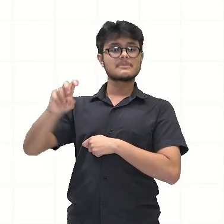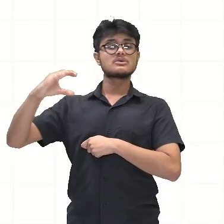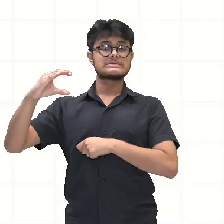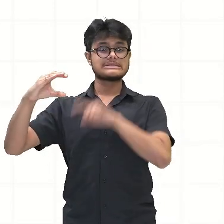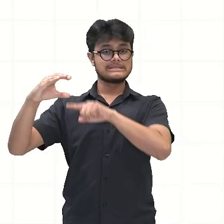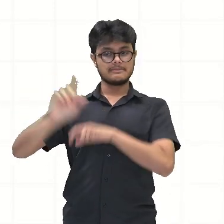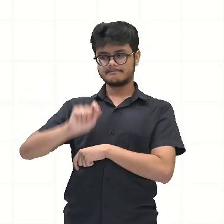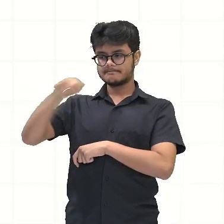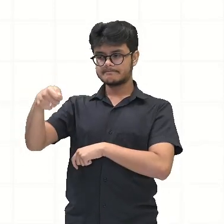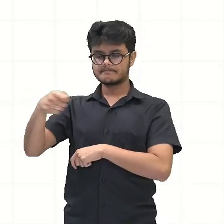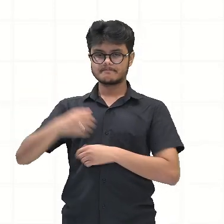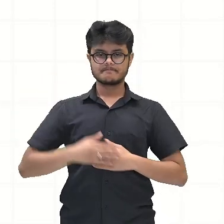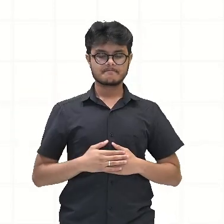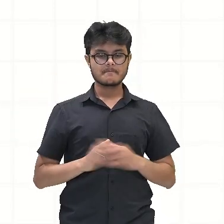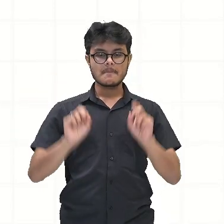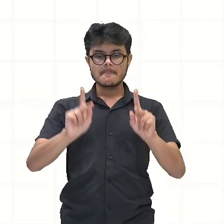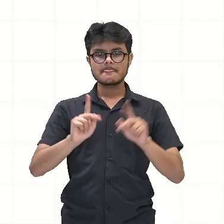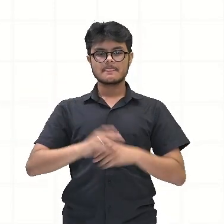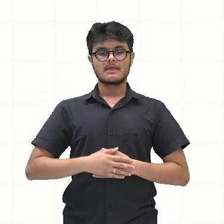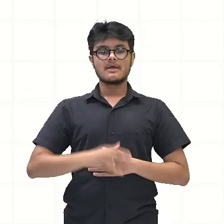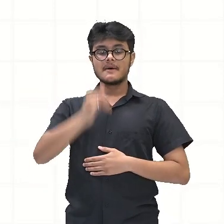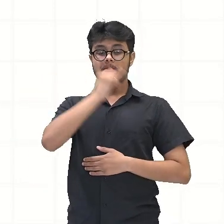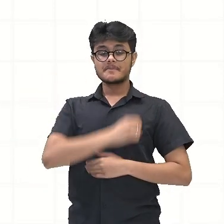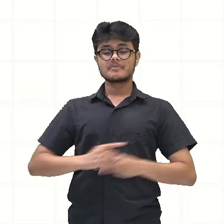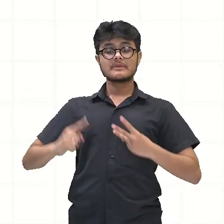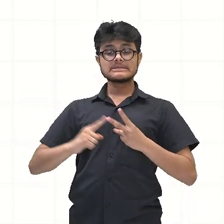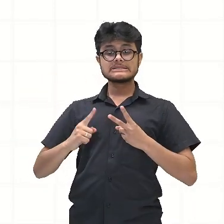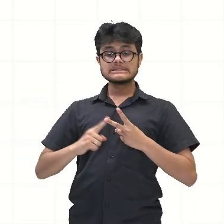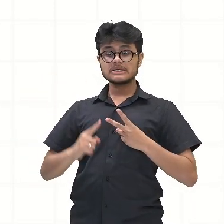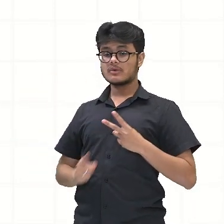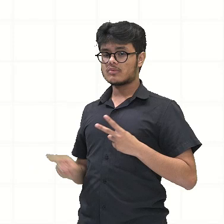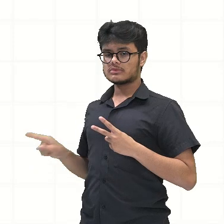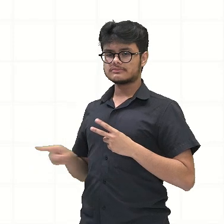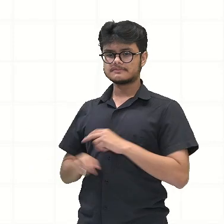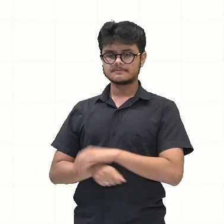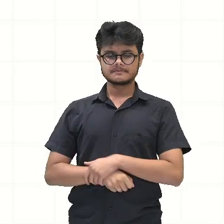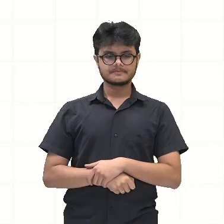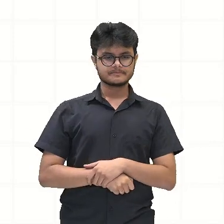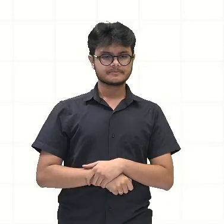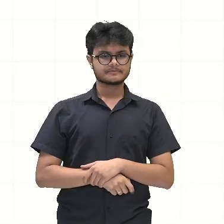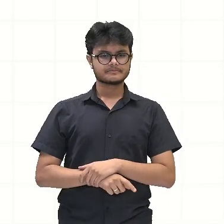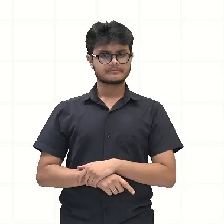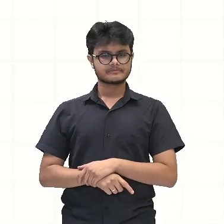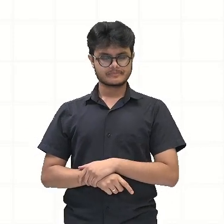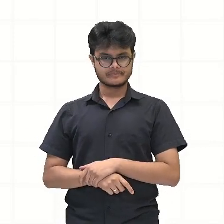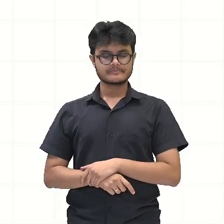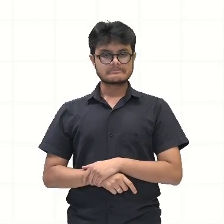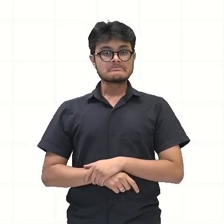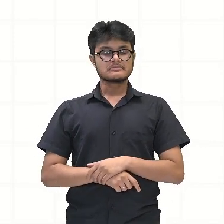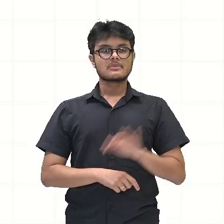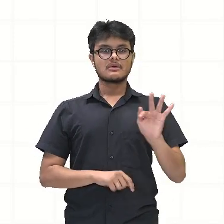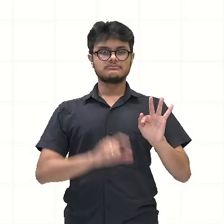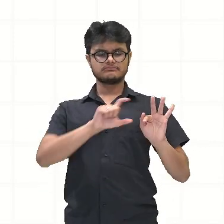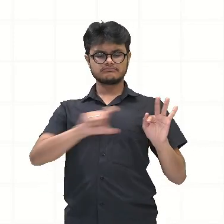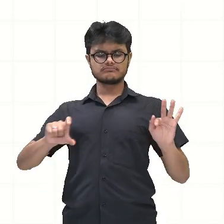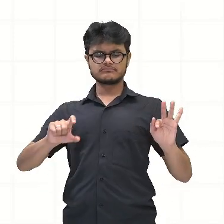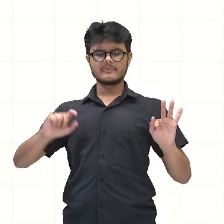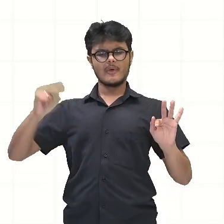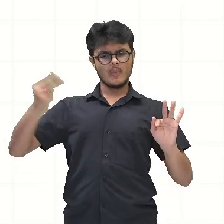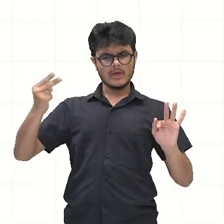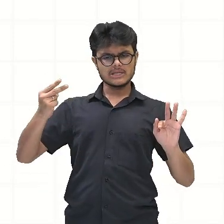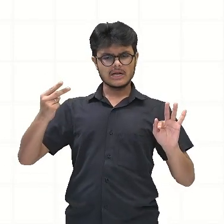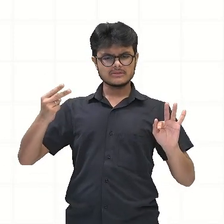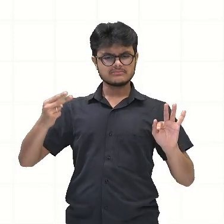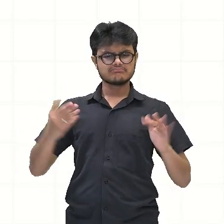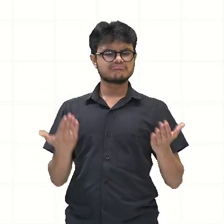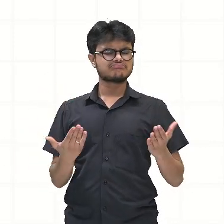termo independente. E a de baixo é uma função quadrática? Sim. Professor, mas ela não está escrita na forma